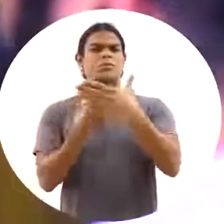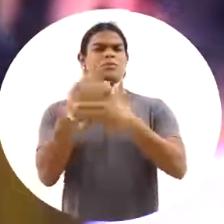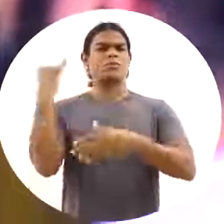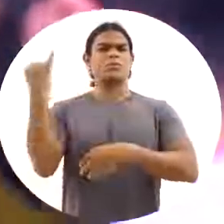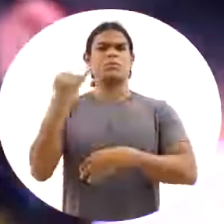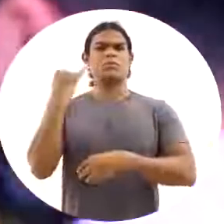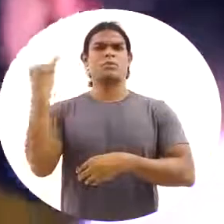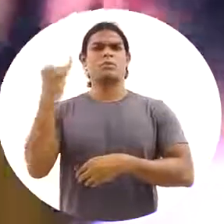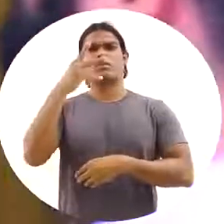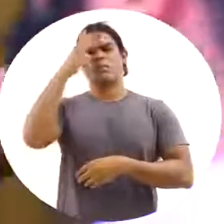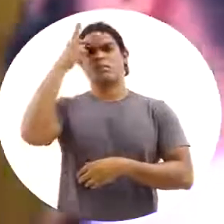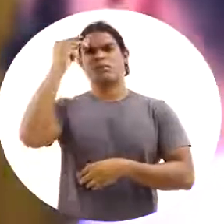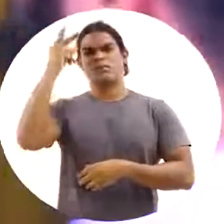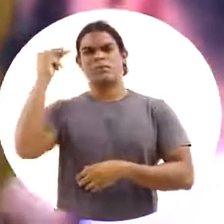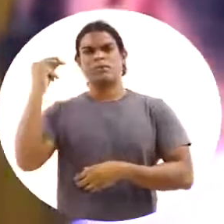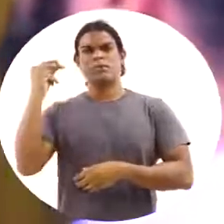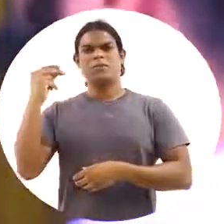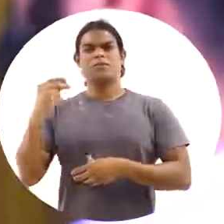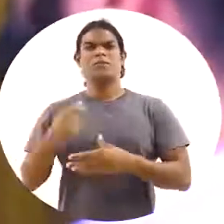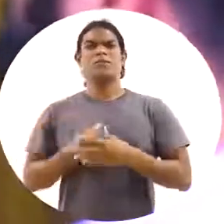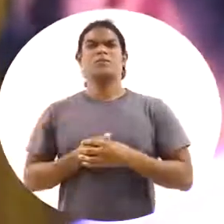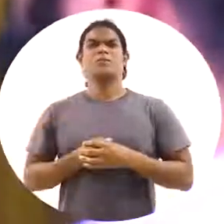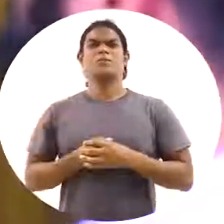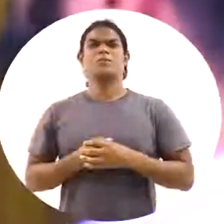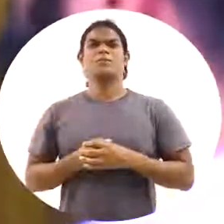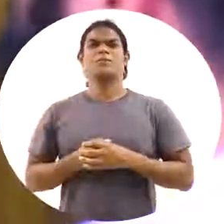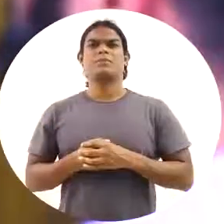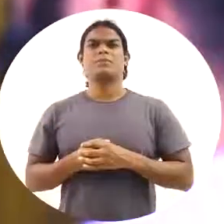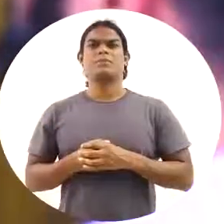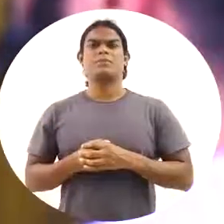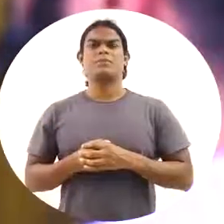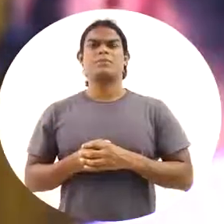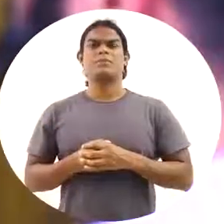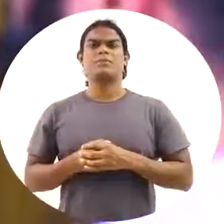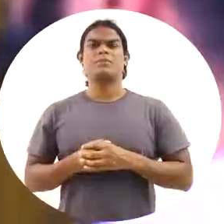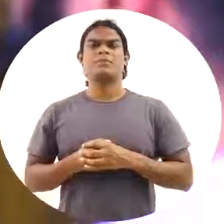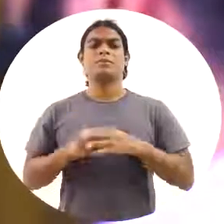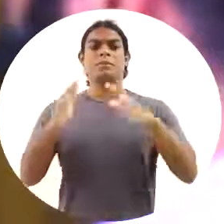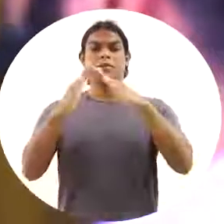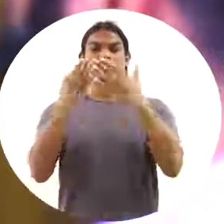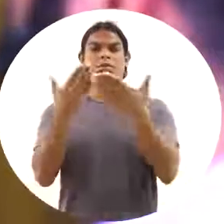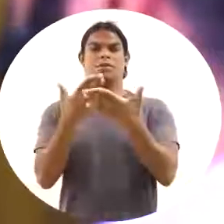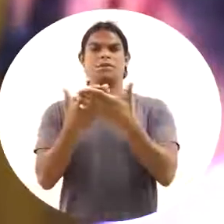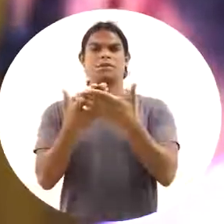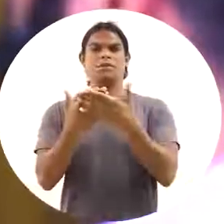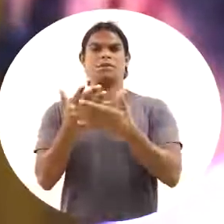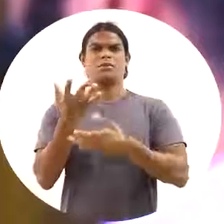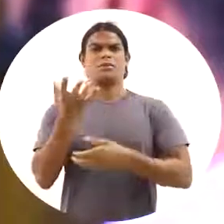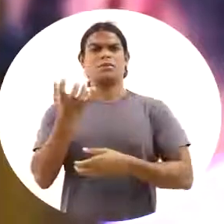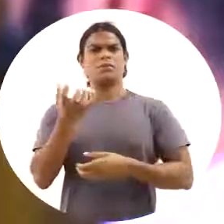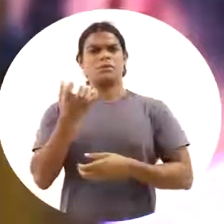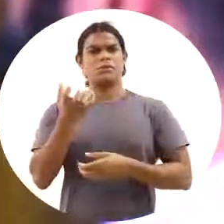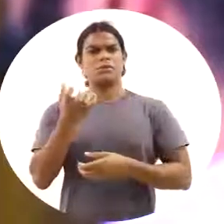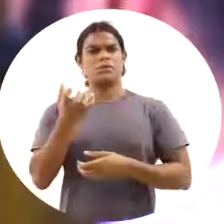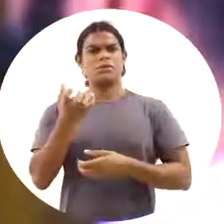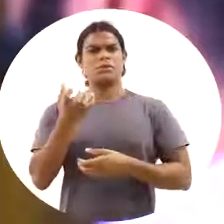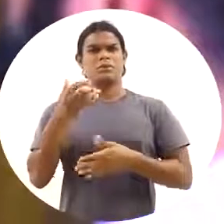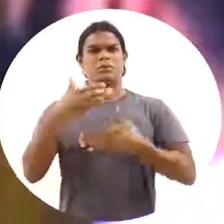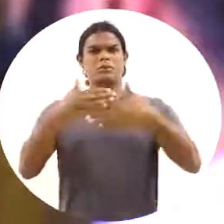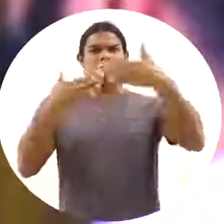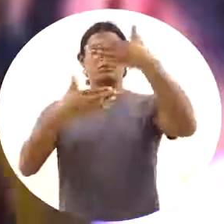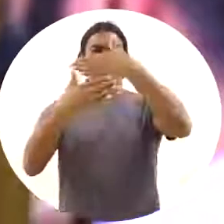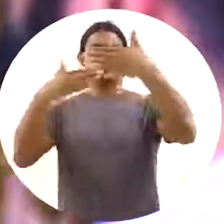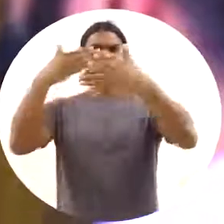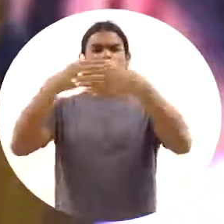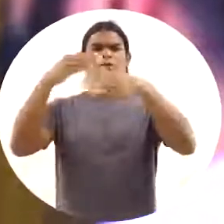manutenção, porque e esse passaria a ser da rede municipal, né? E a escola queria edifício que pudesse você